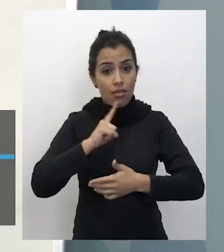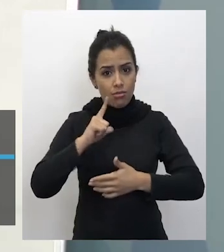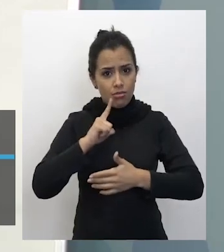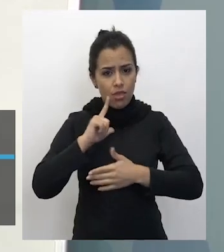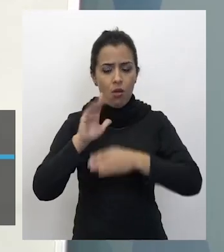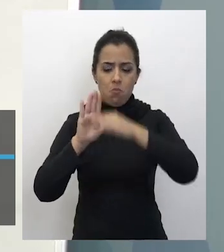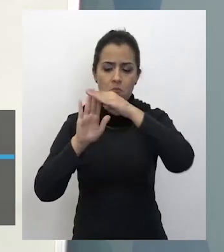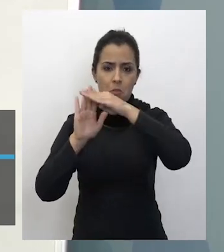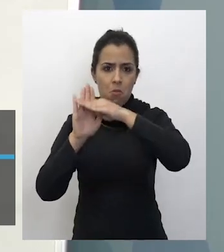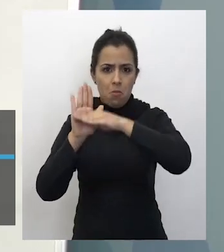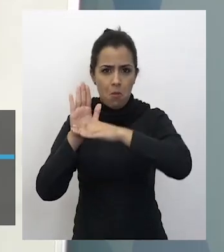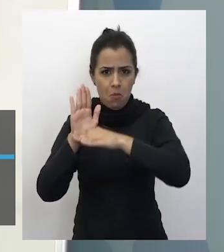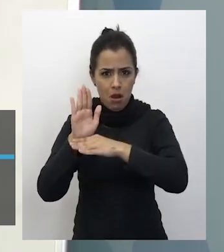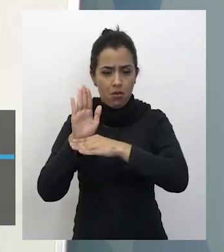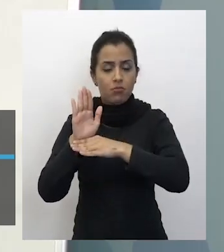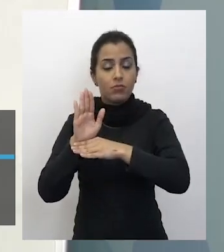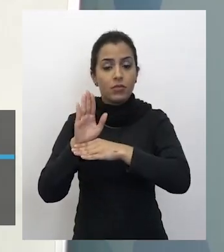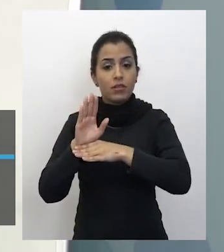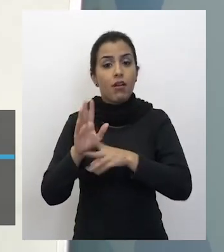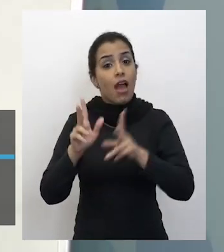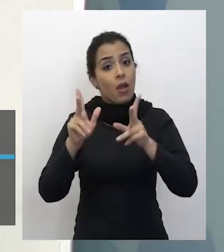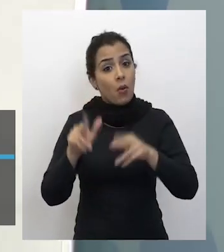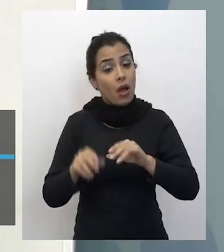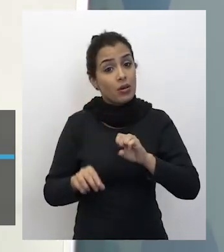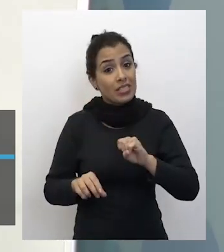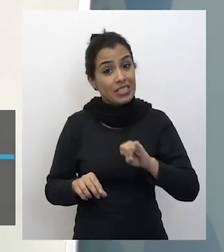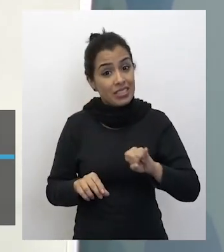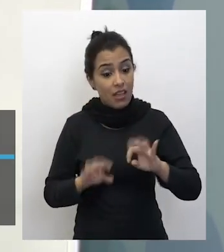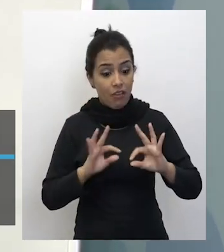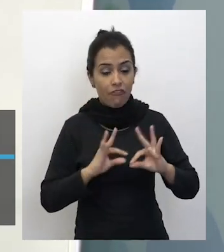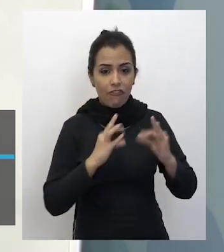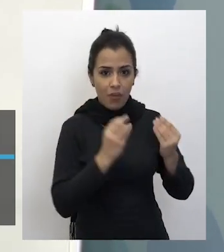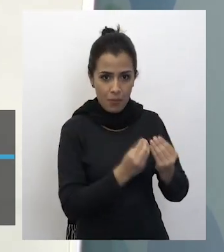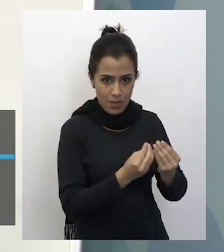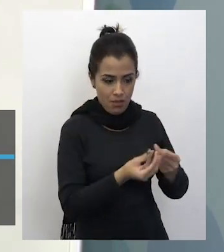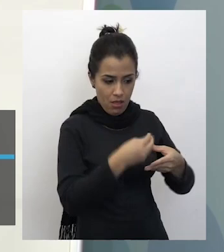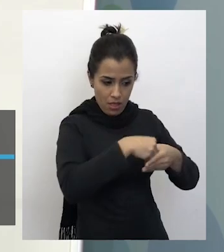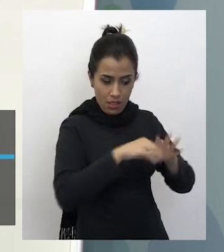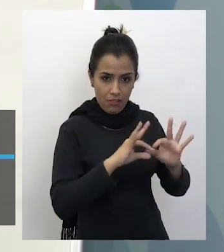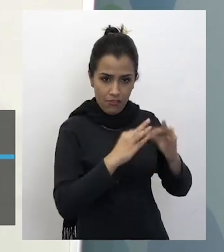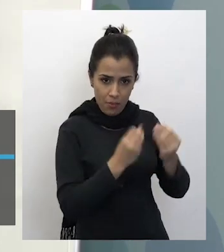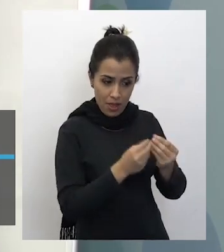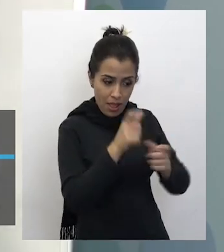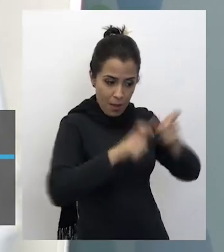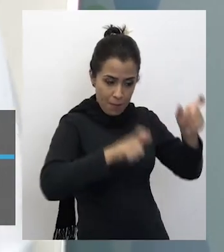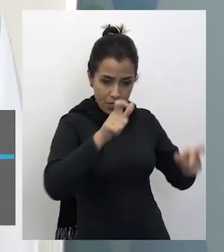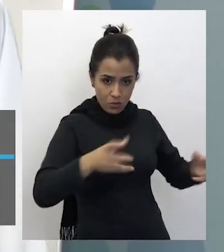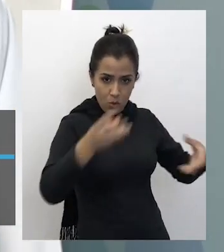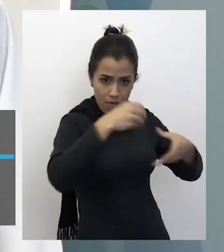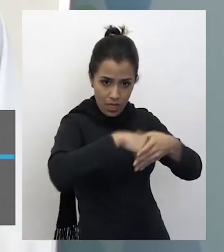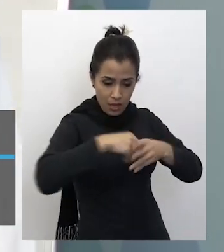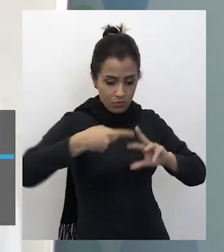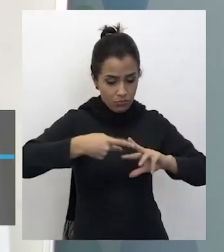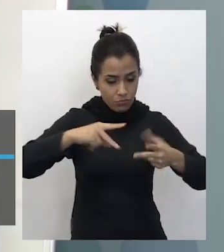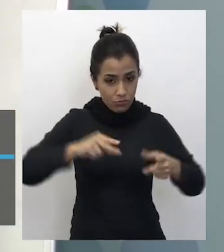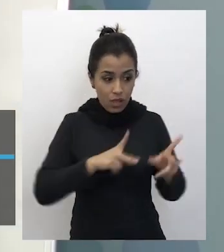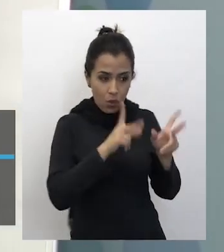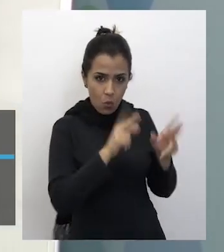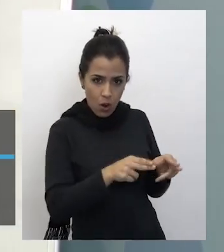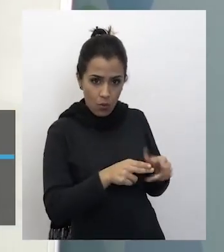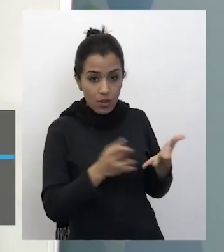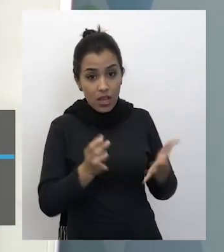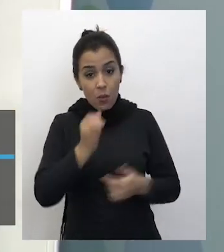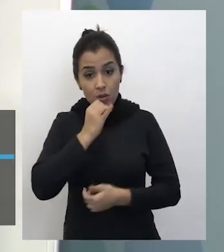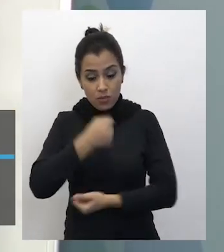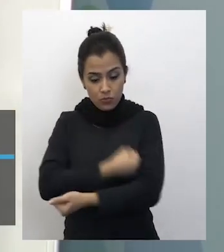sequência, ela vai ser igual nas pessoas que são parentes, tá bom? Então, basicamente, o que é o exame de